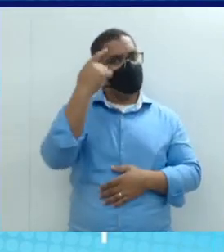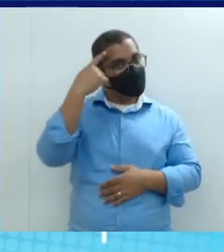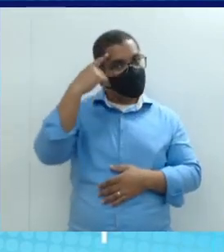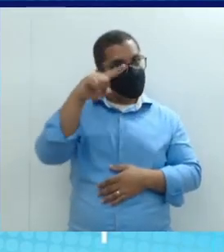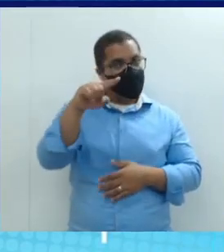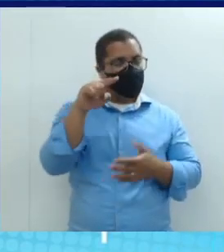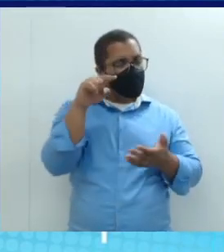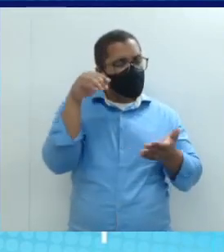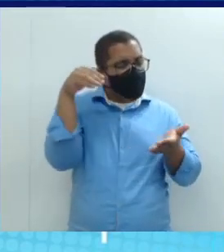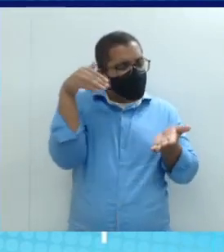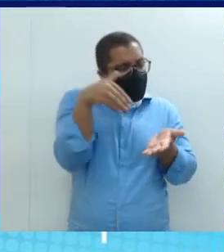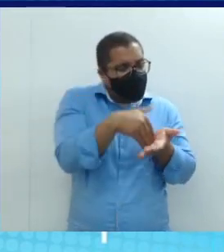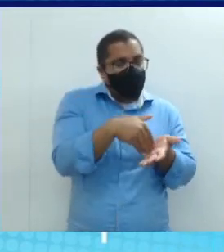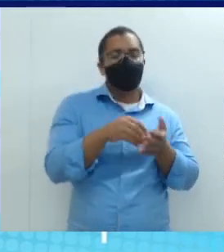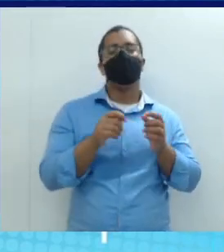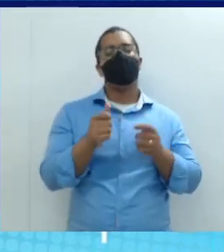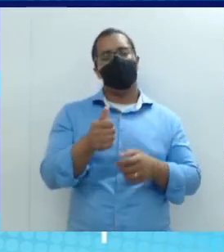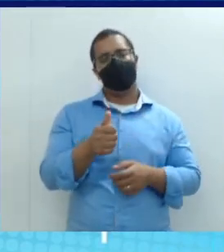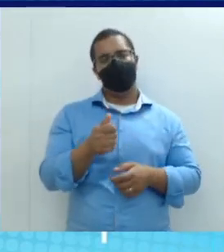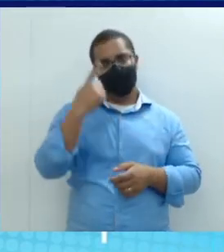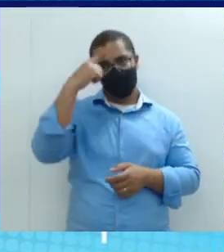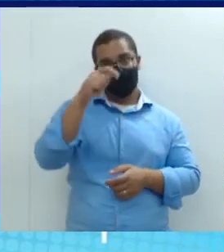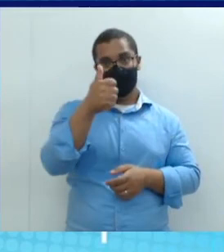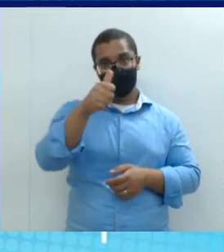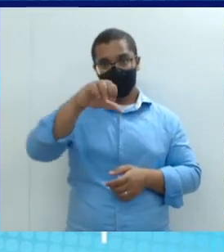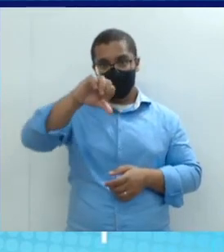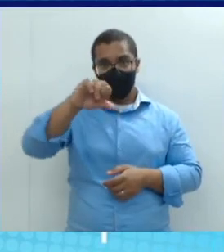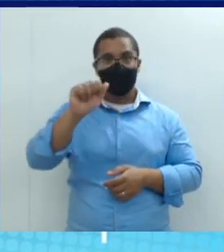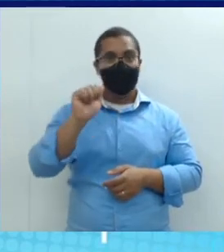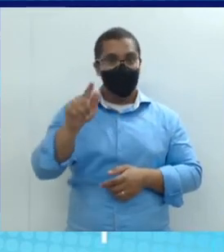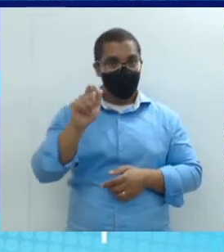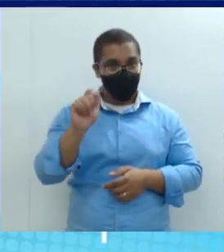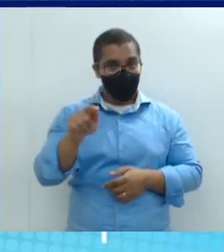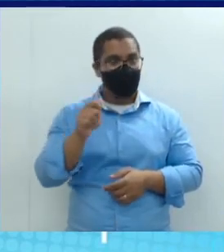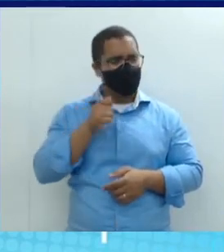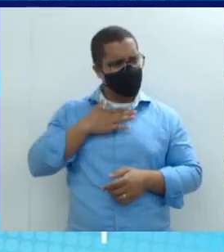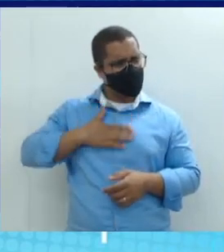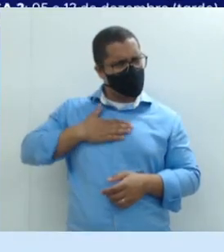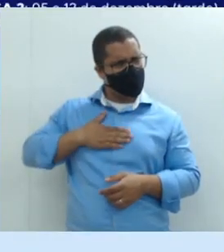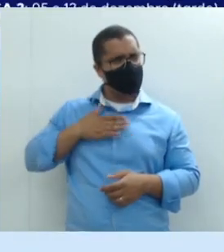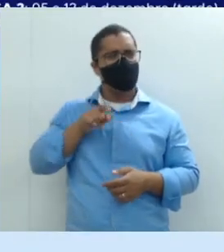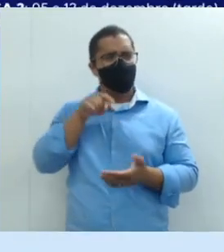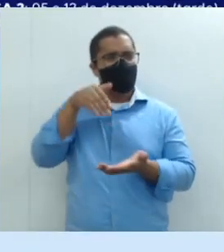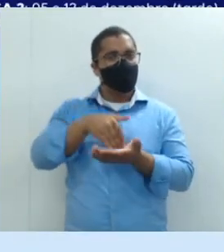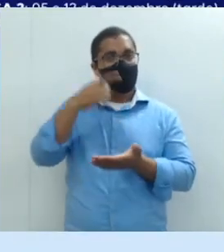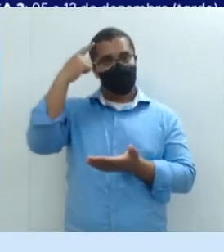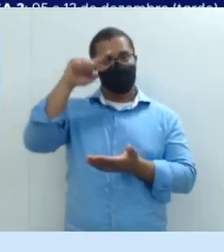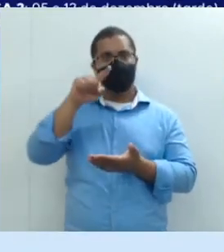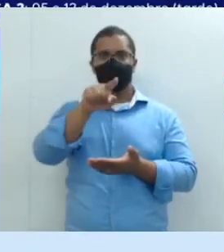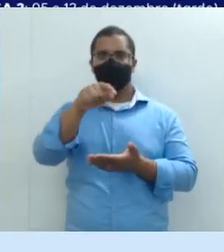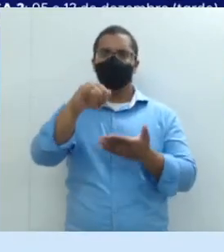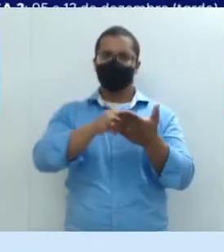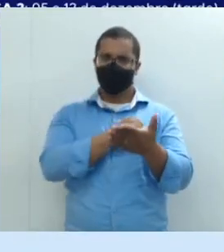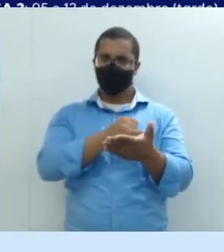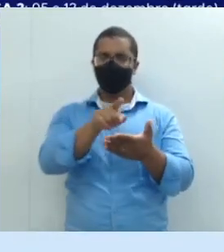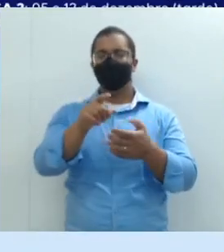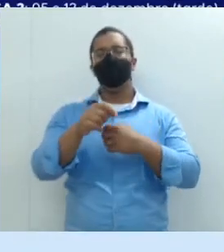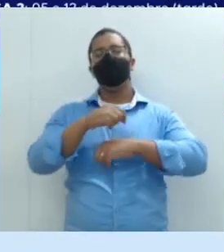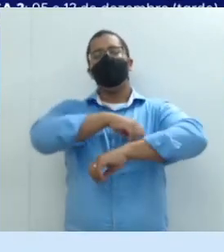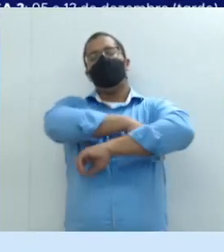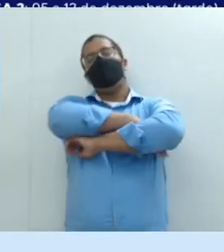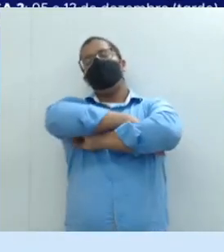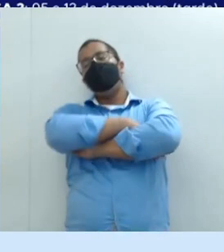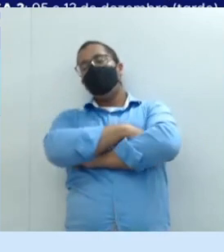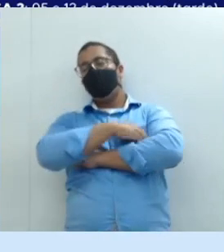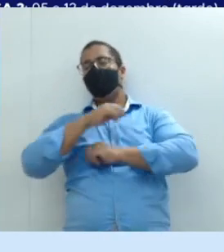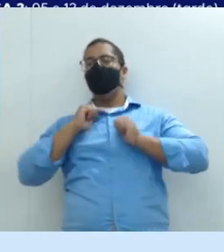chegando próxima de se encerrar. Dia 19 de agosto é o último dia para que isso possa acontecer. Você não vai ficar aí parado, certo?